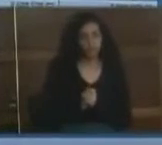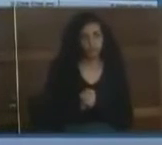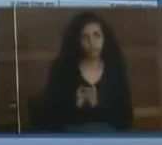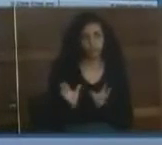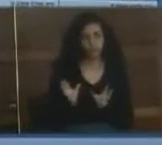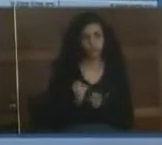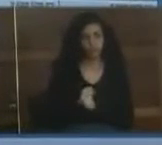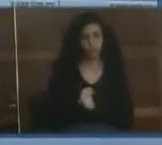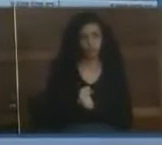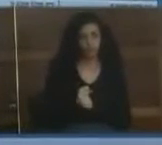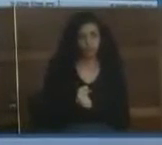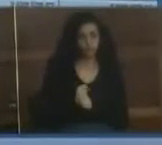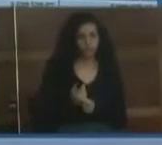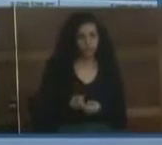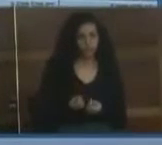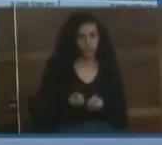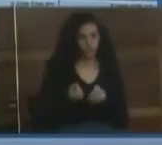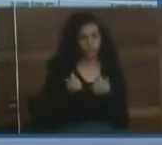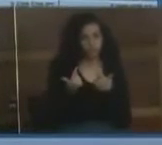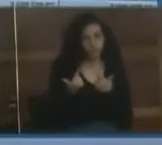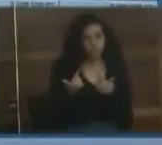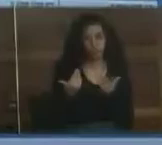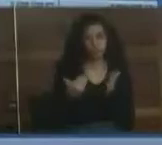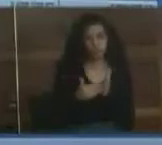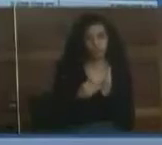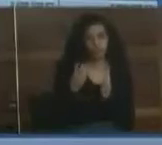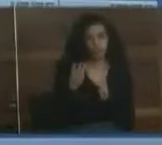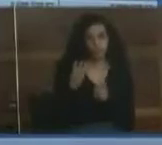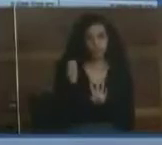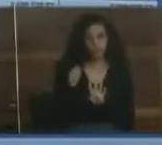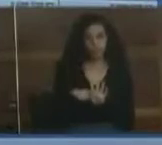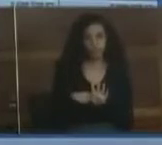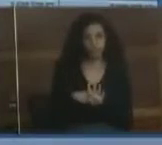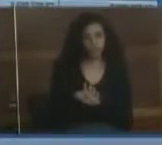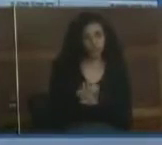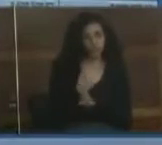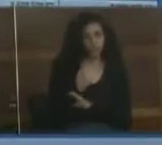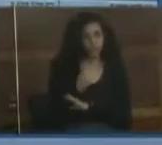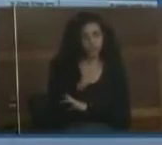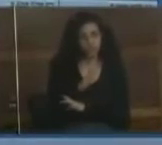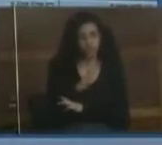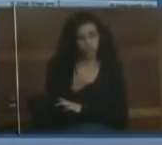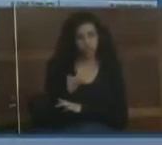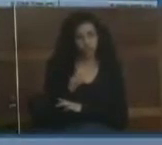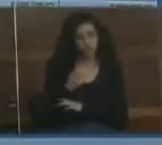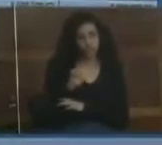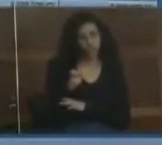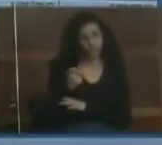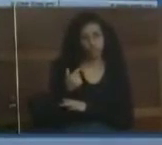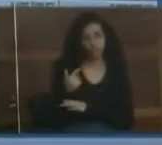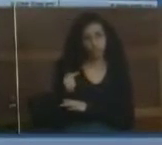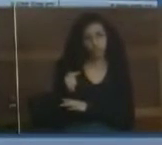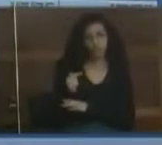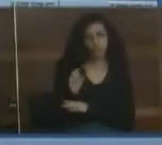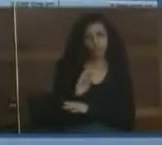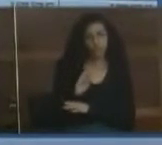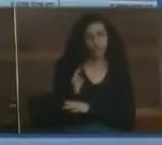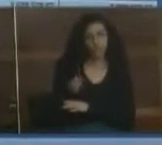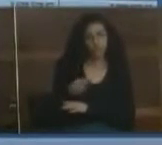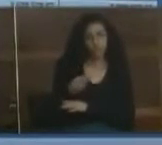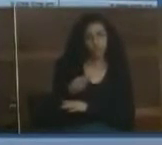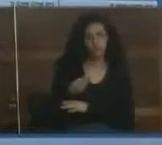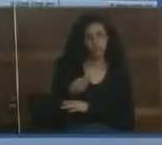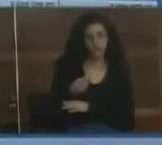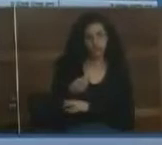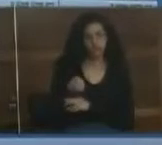total geral da despesa empenhada até o terceiro quadrimestre um bilhão e 57 milhões 135 mil